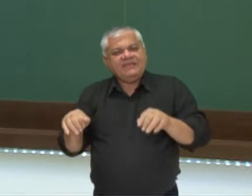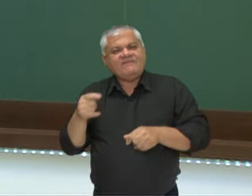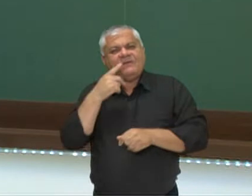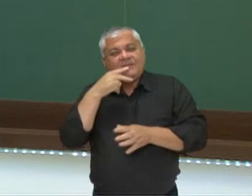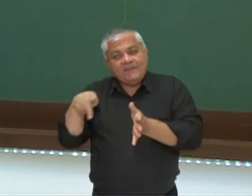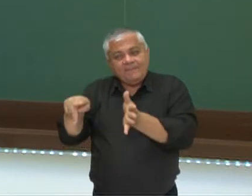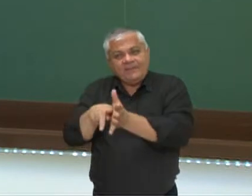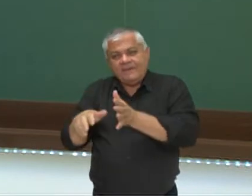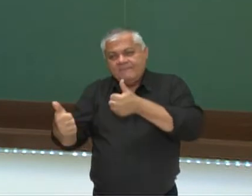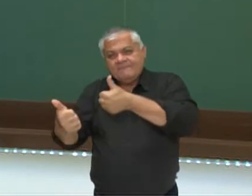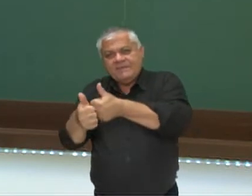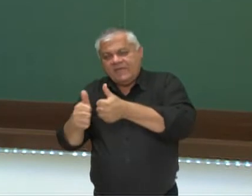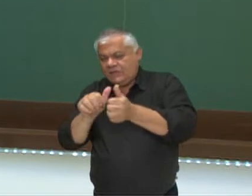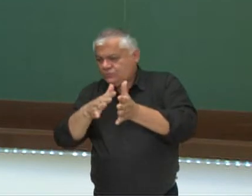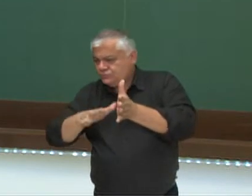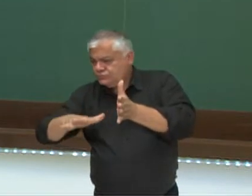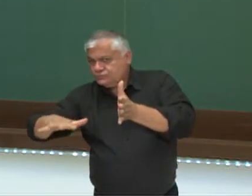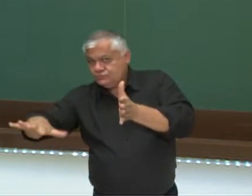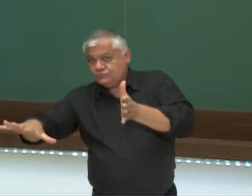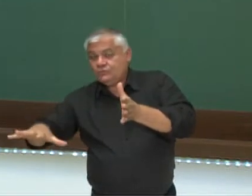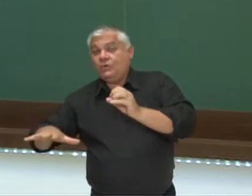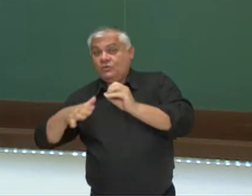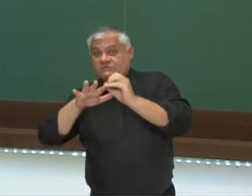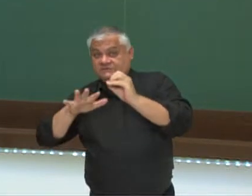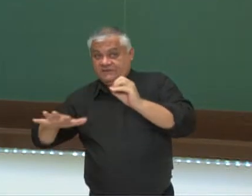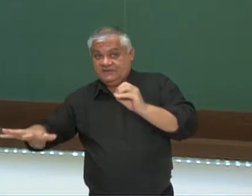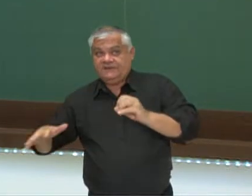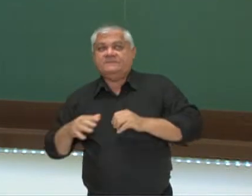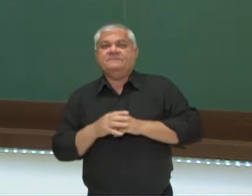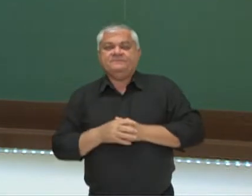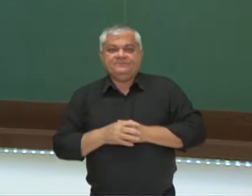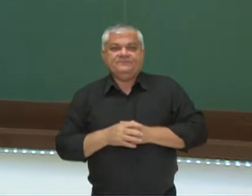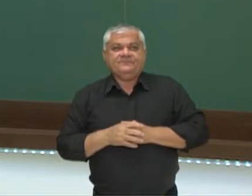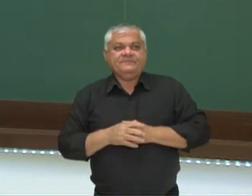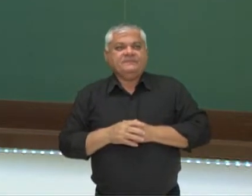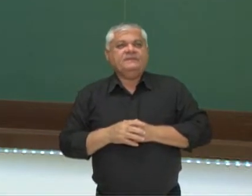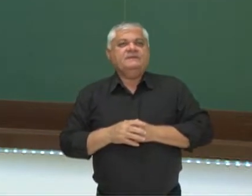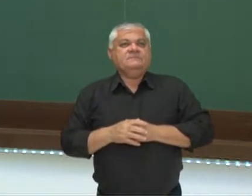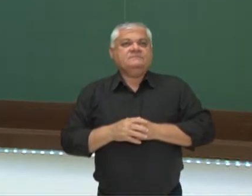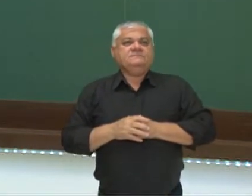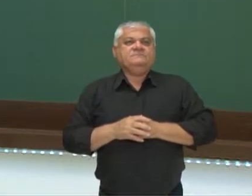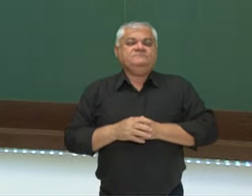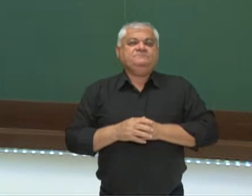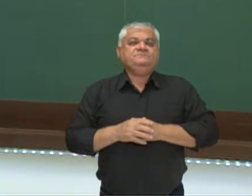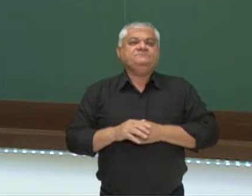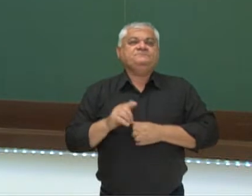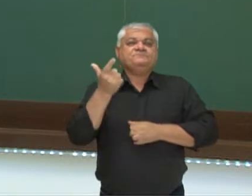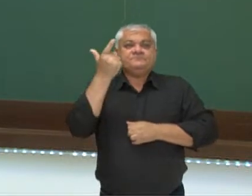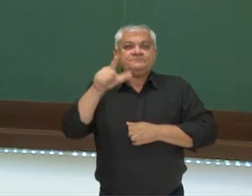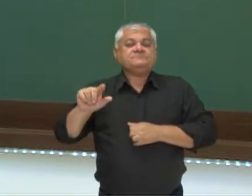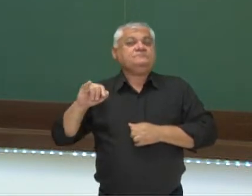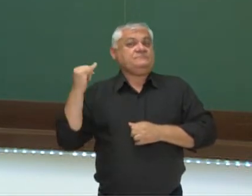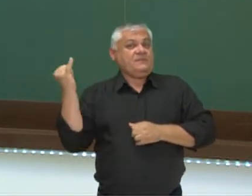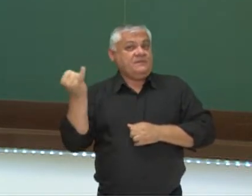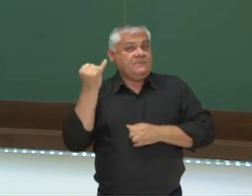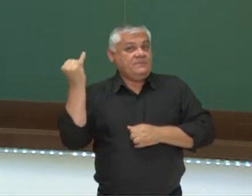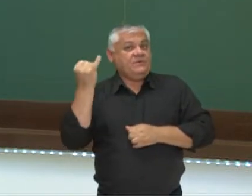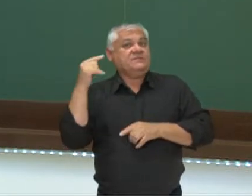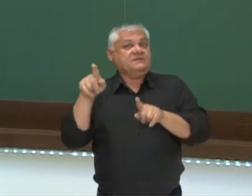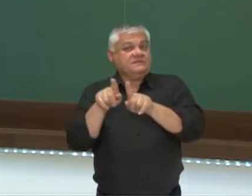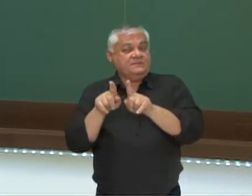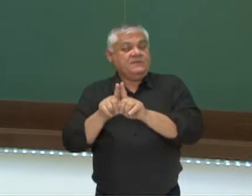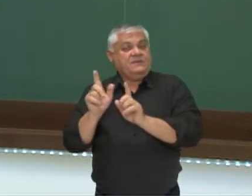bacia hidrográfica litorânea. Outra bacia hidrográfica bastante importante para a